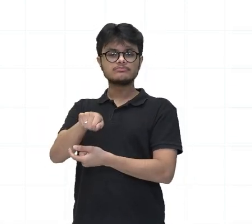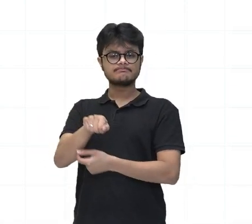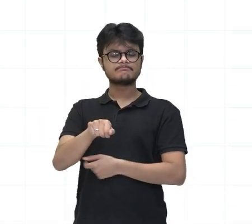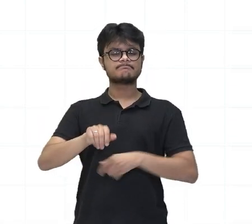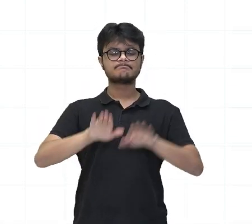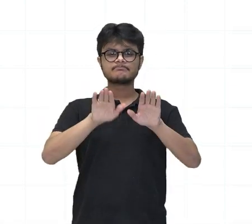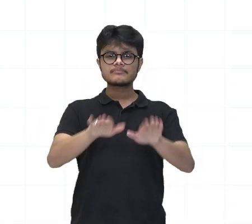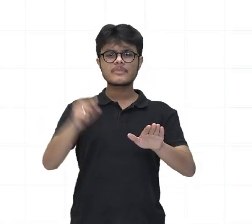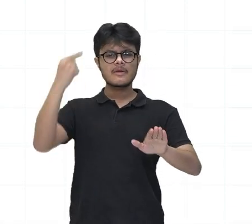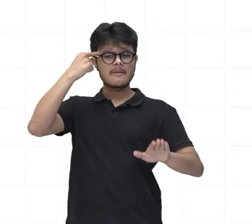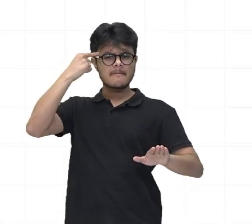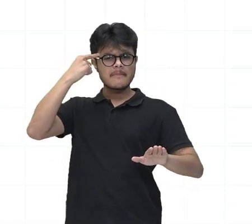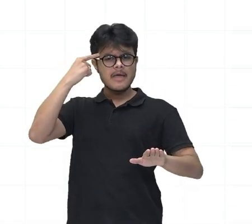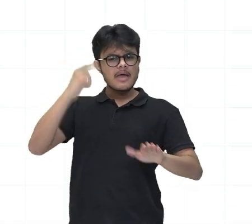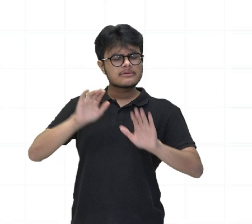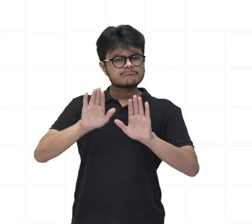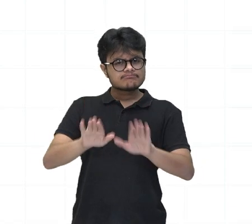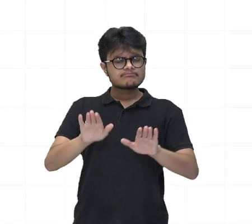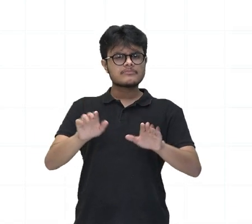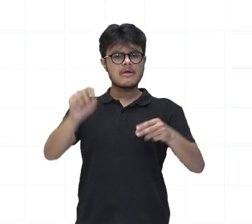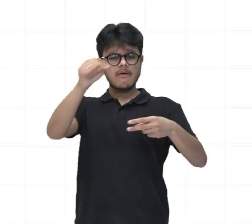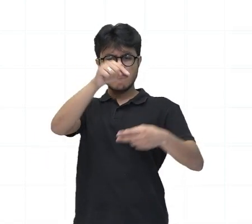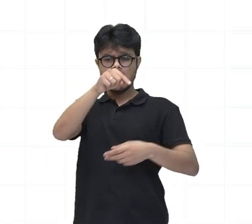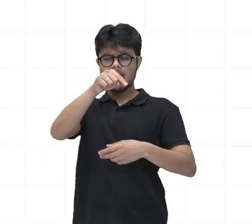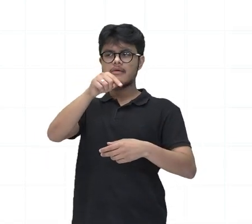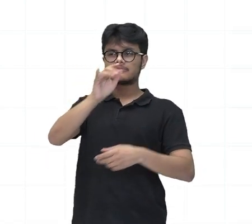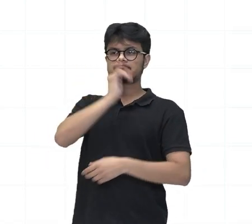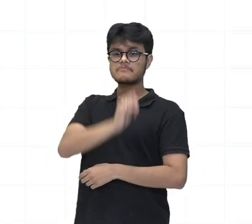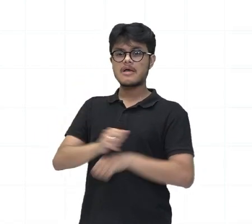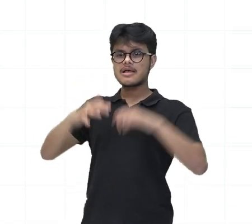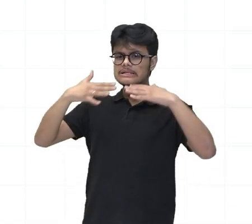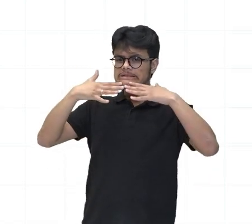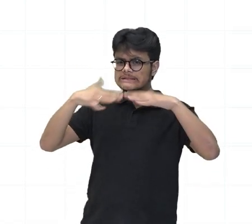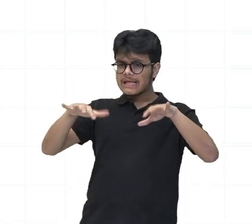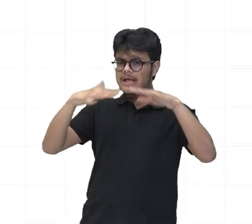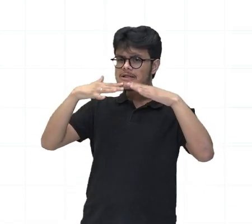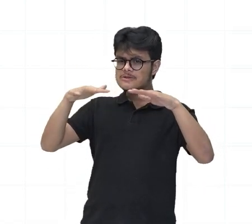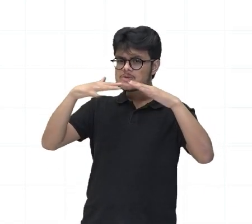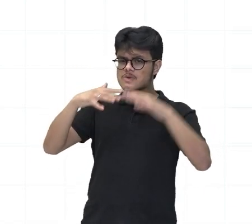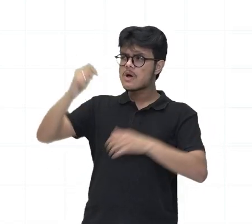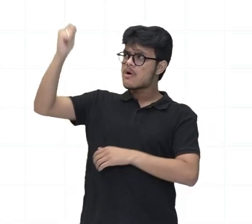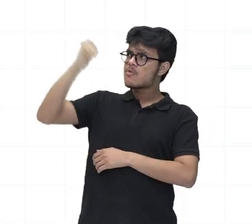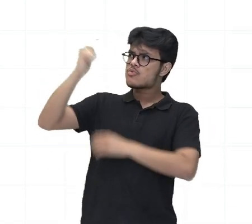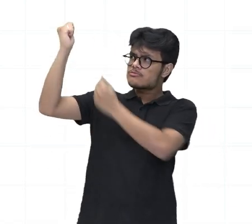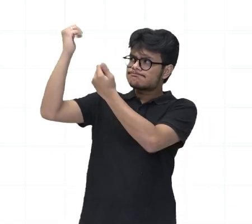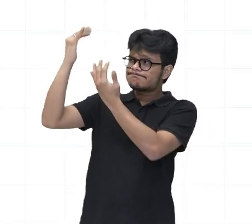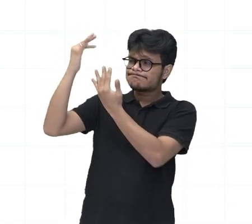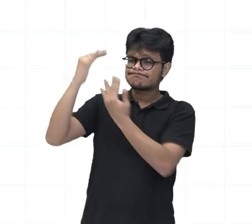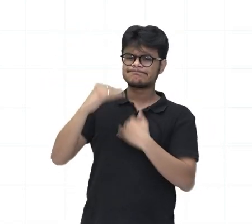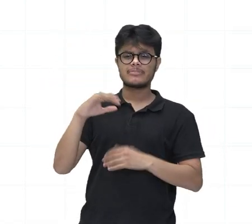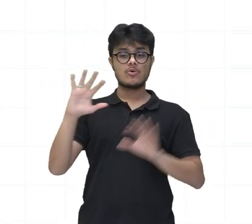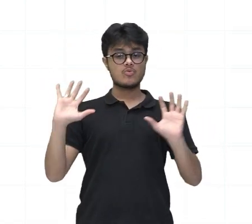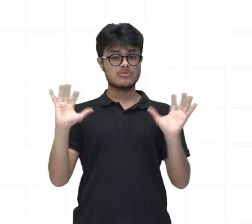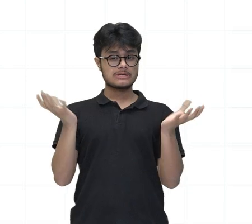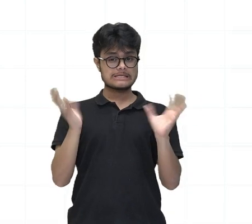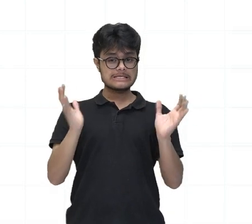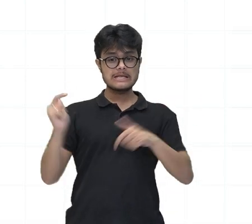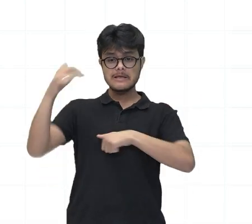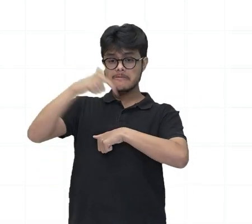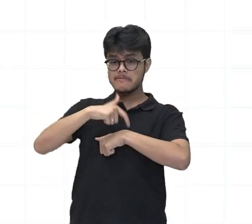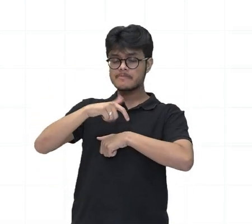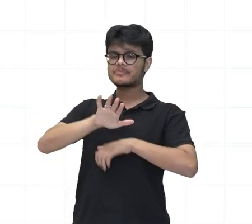Imaginem vocês que esses processos naturais influenciam o clima, o tempo e